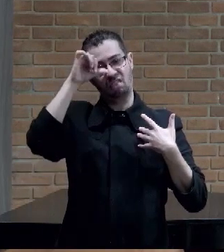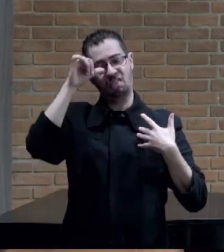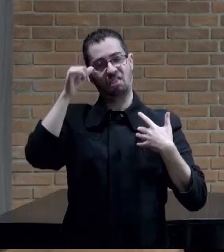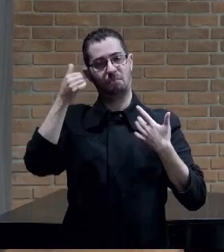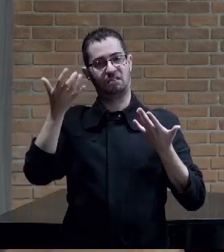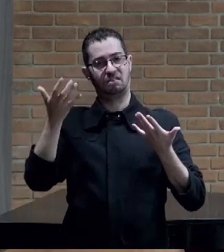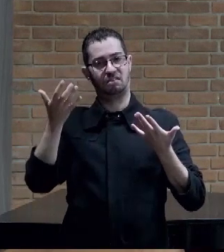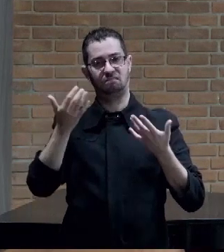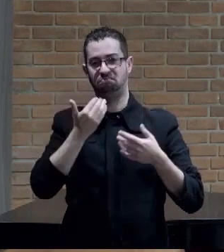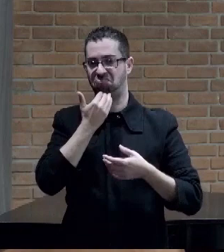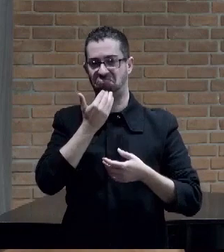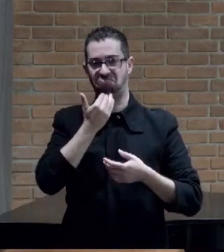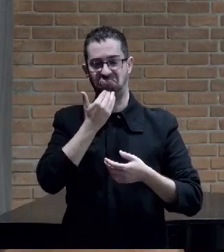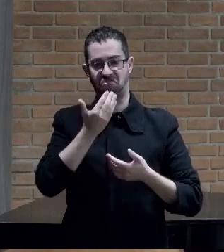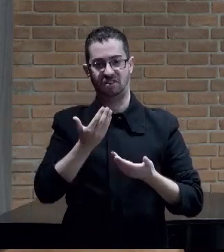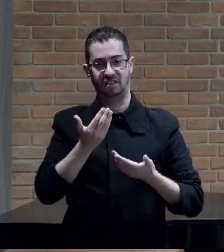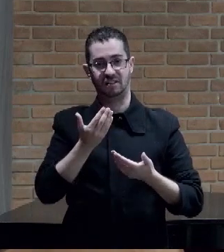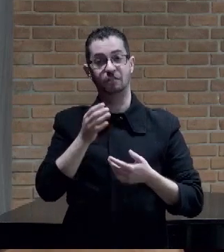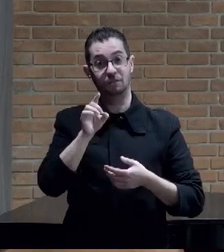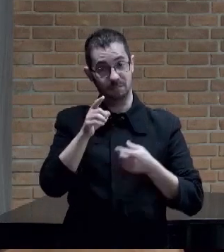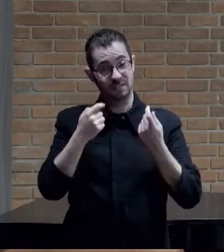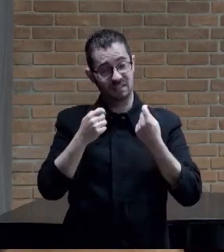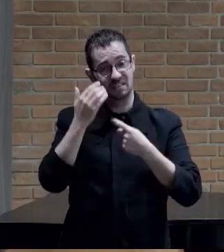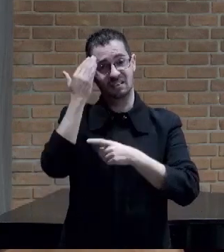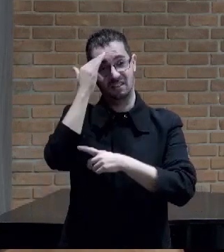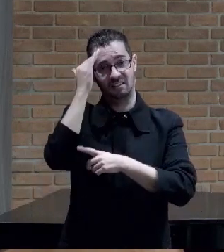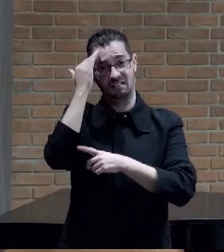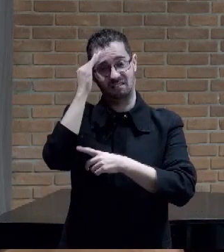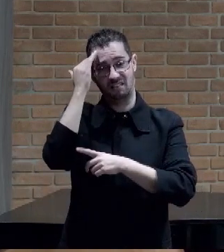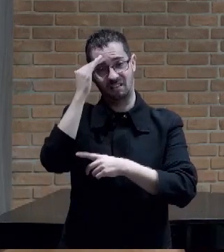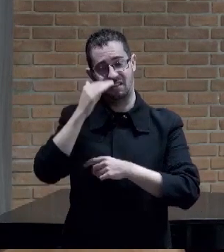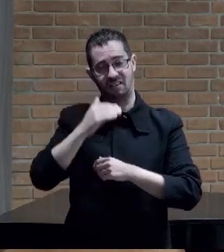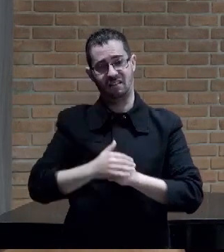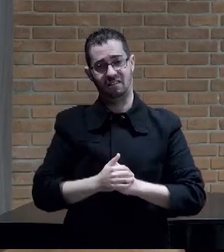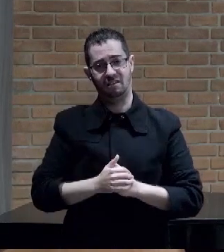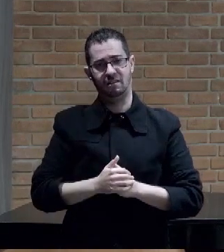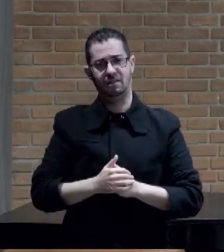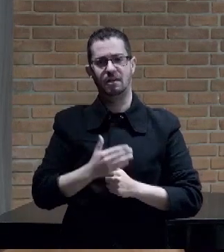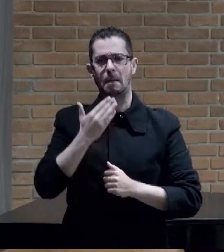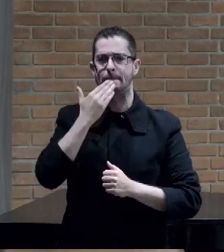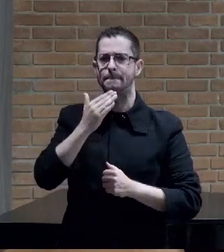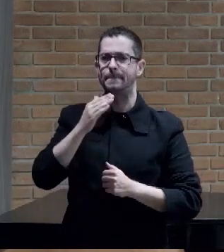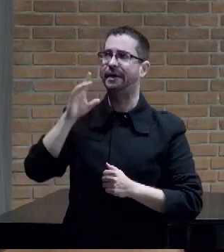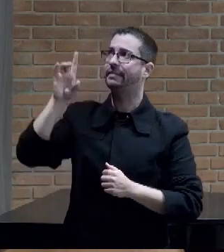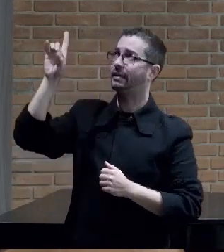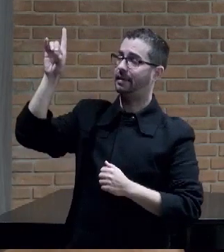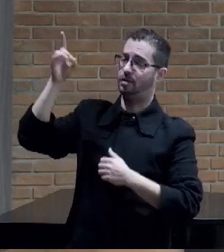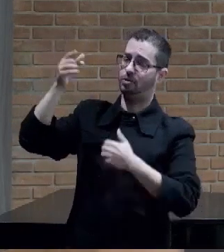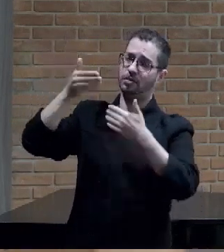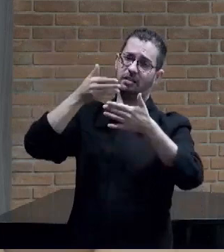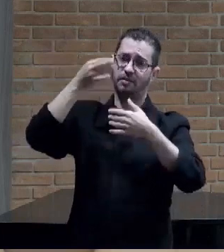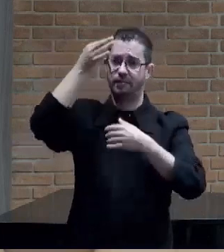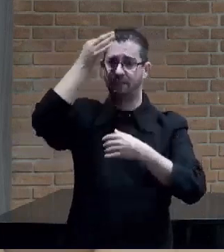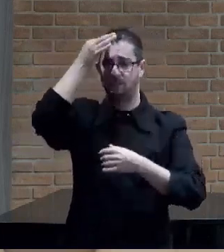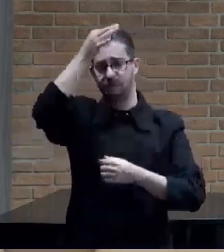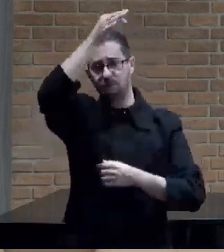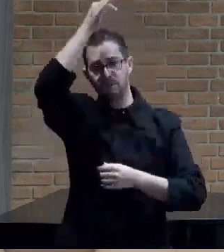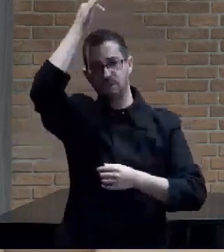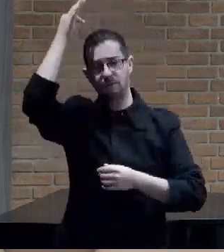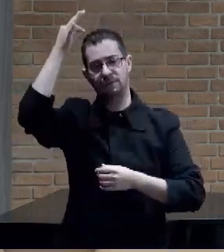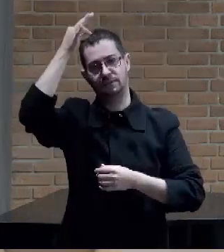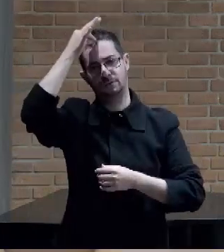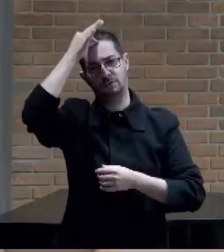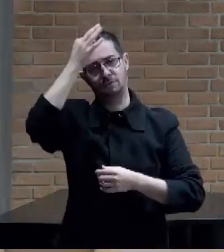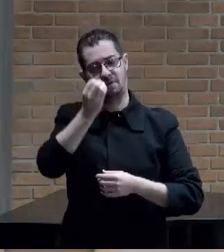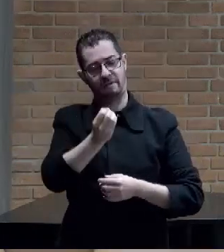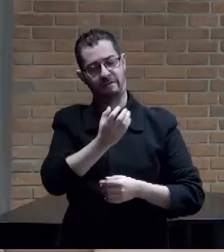A não ser que você entenda isso. E peça a Deus, pelo Espírito Santo, para revelar isso ao seu